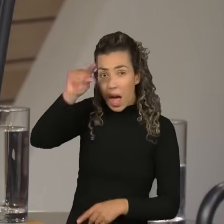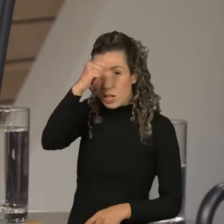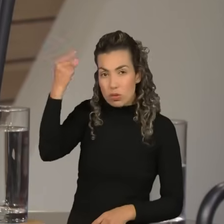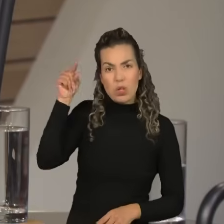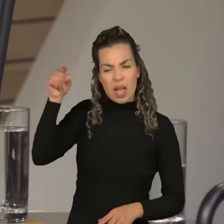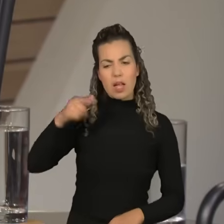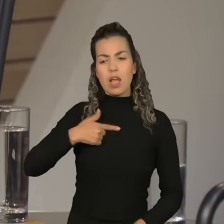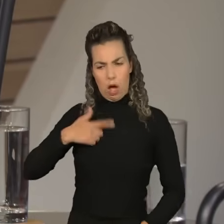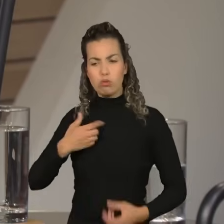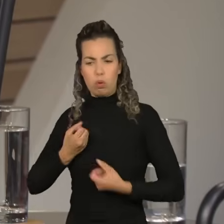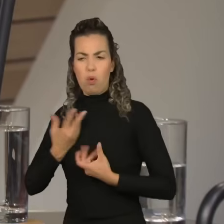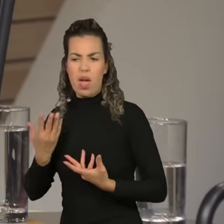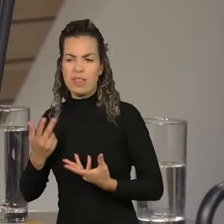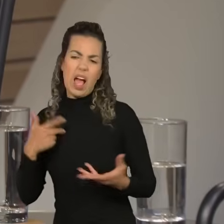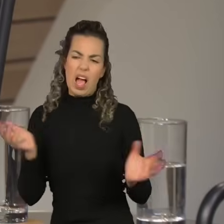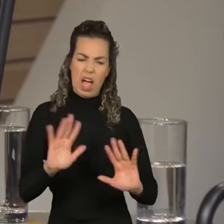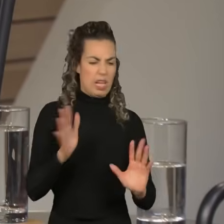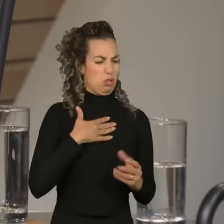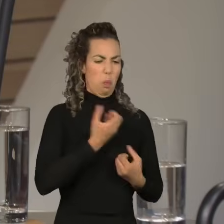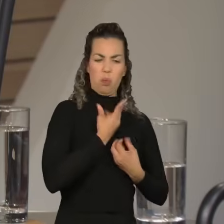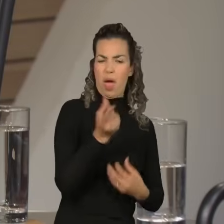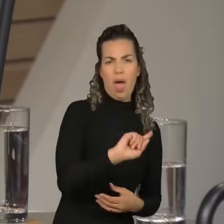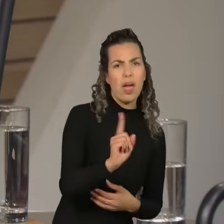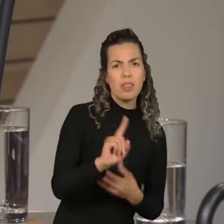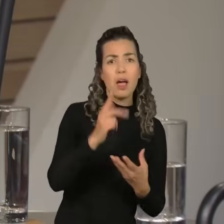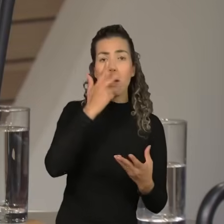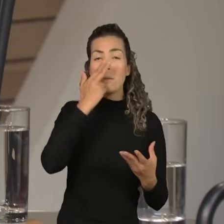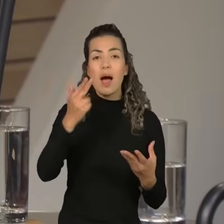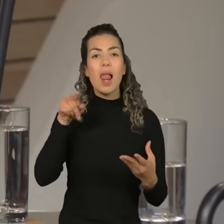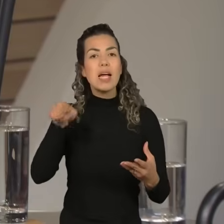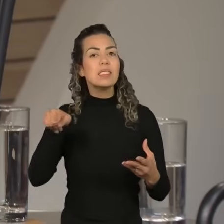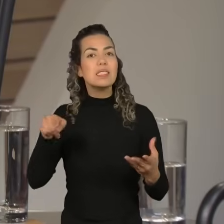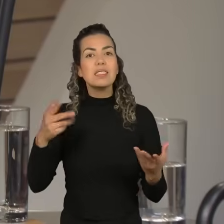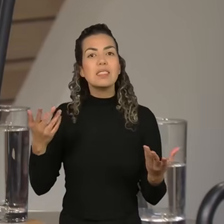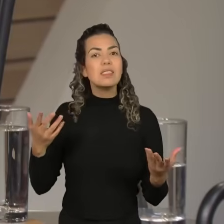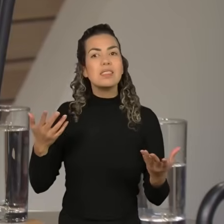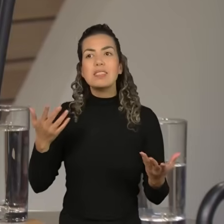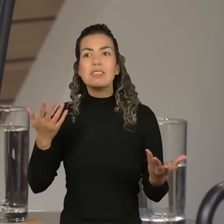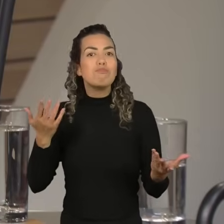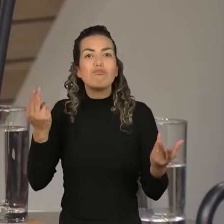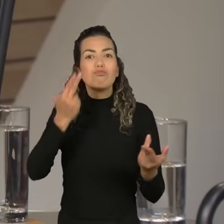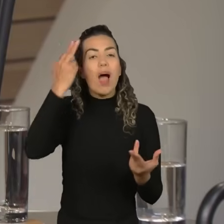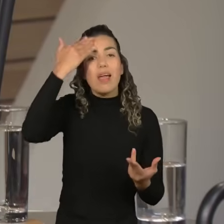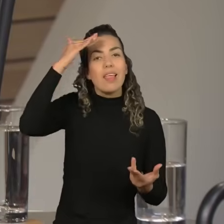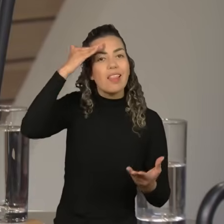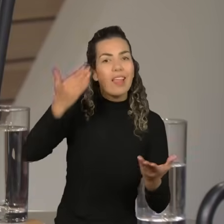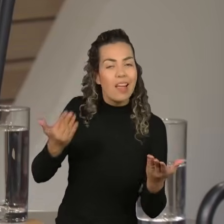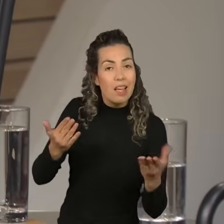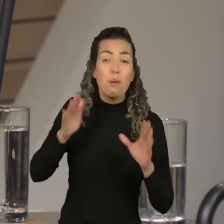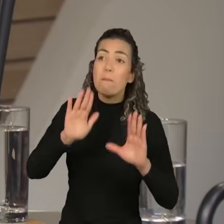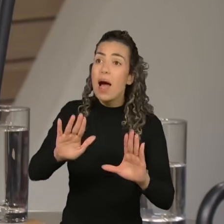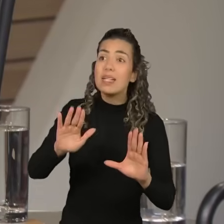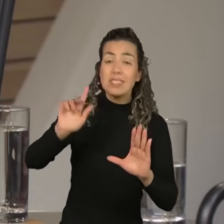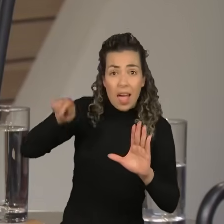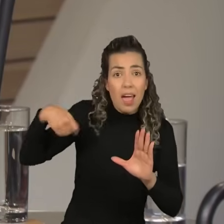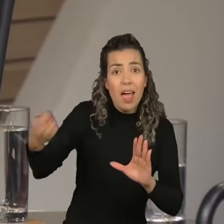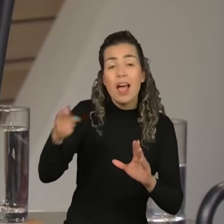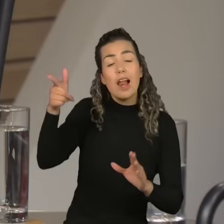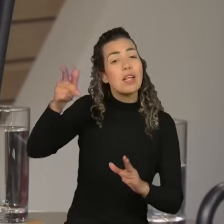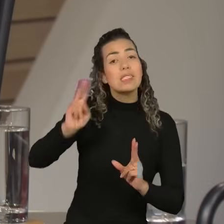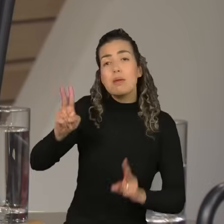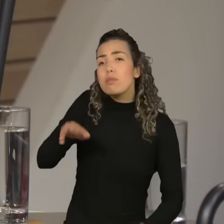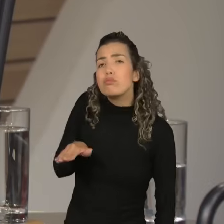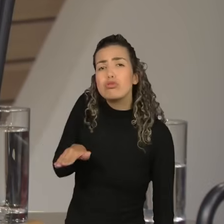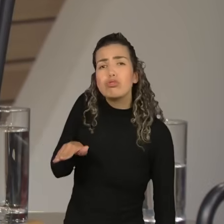lugar, até porque ele não queria ocupar esse lugar, ele era simplesmente, né? Ele sempre escreveu poemas desde criança, a